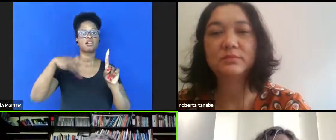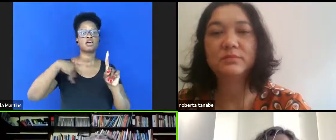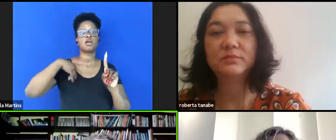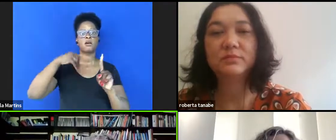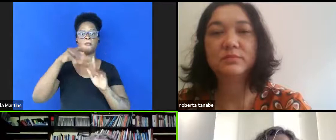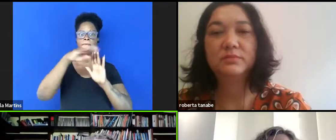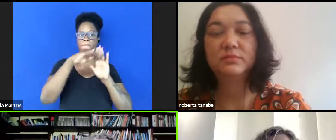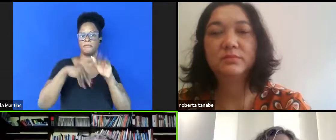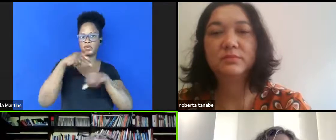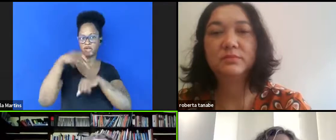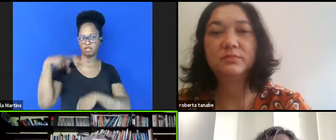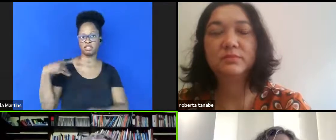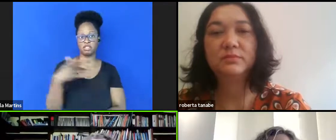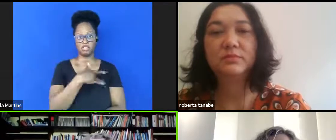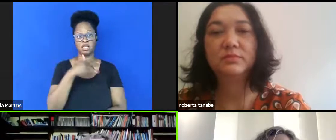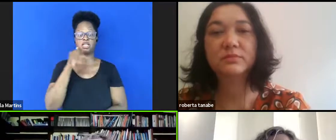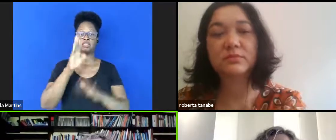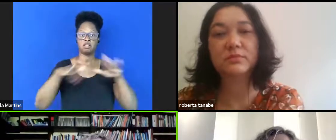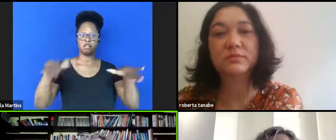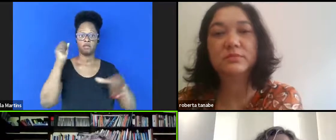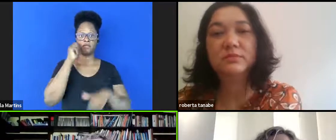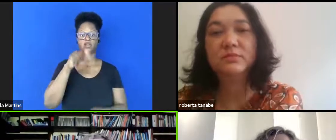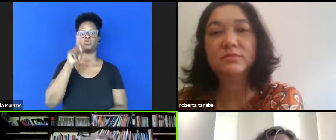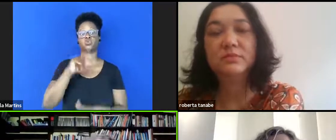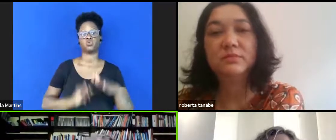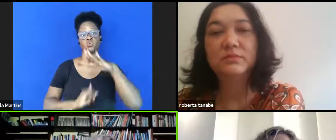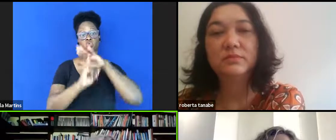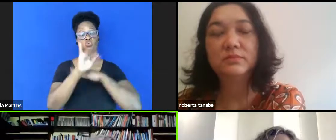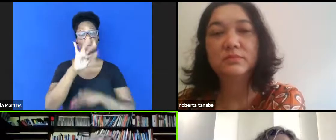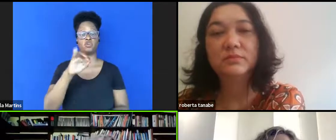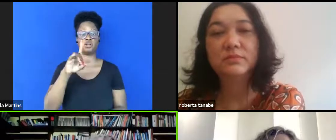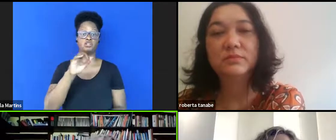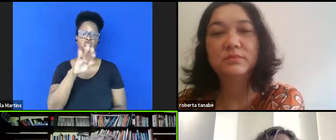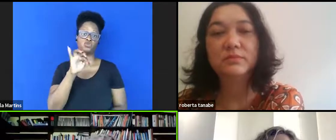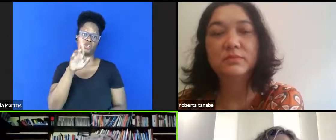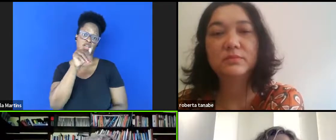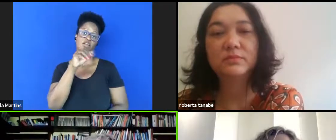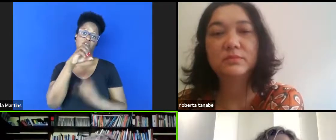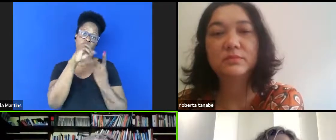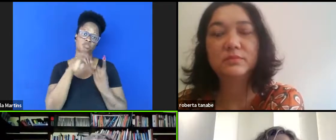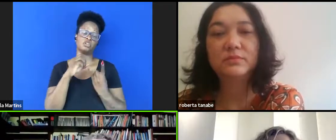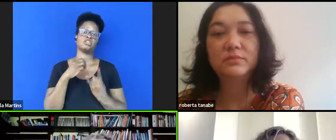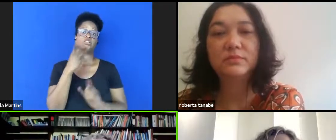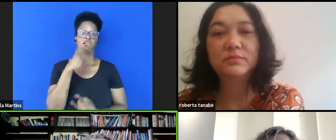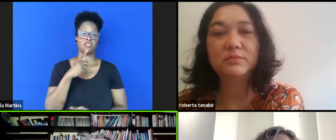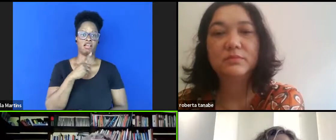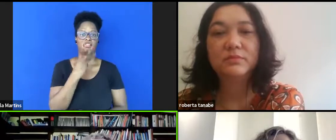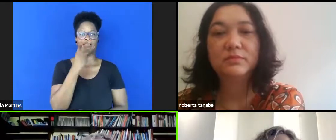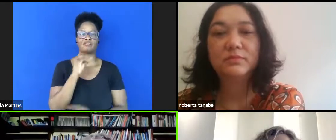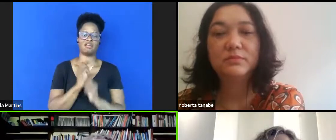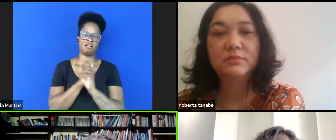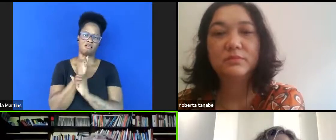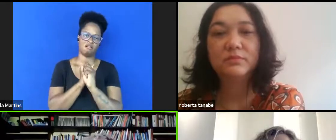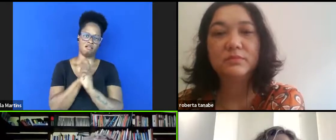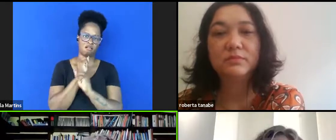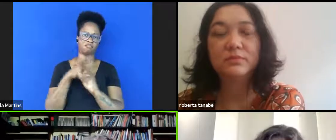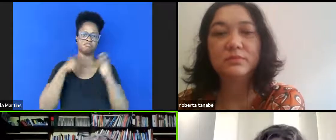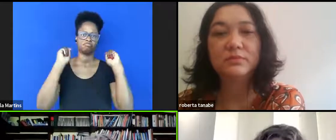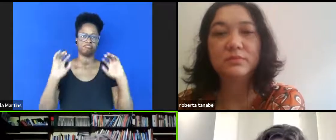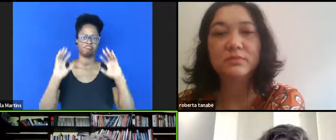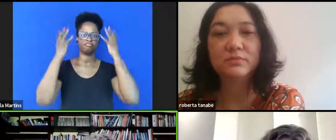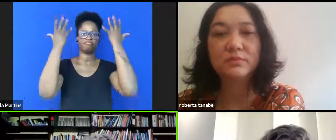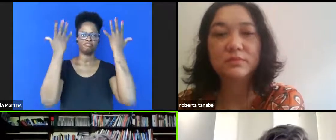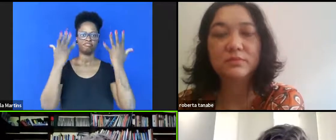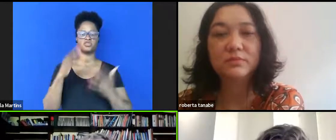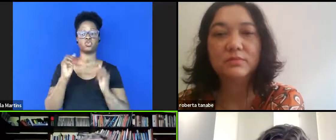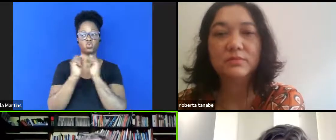Pós-Graduação em Saúde da Criança e da Mulher, do Instituto Fernandes Figueira Fiocruz, que nas suas 3 décadas, eu acho que pode celebrar com Roberta